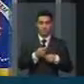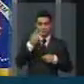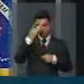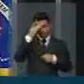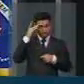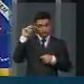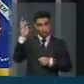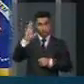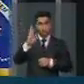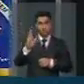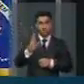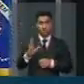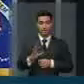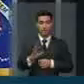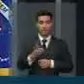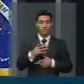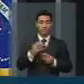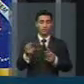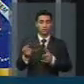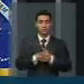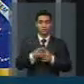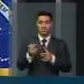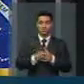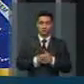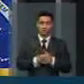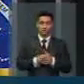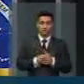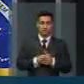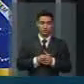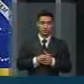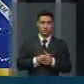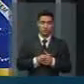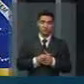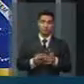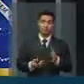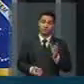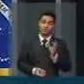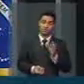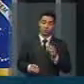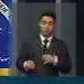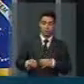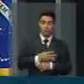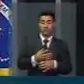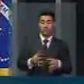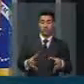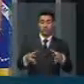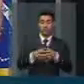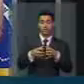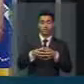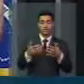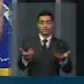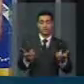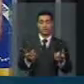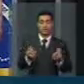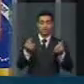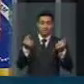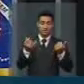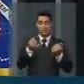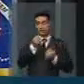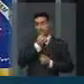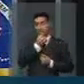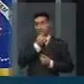brasileiros super endividados, é o surgimento de uma nova classe e a inflação,